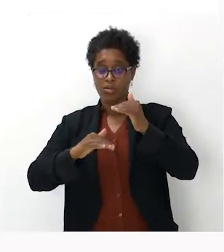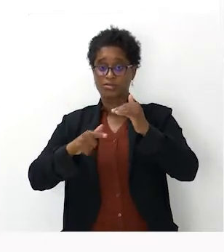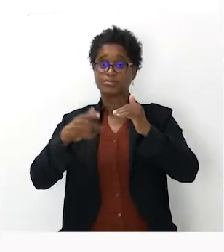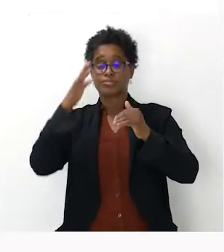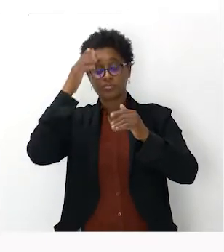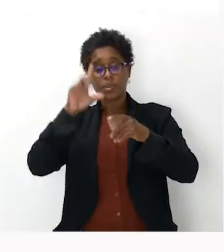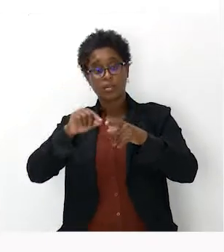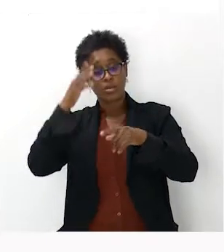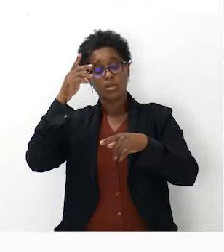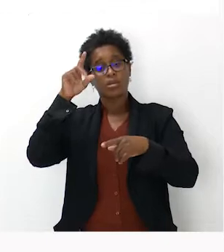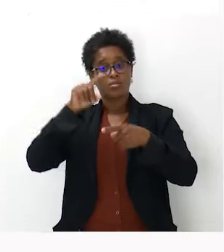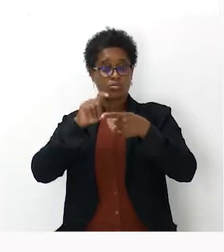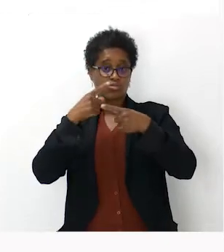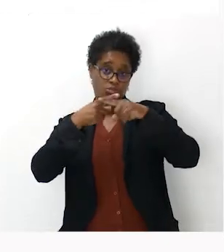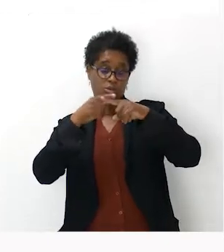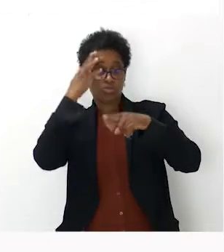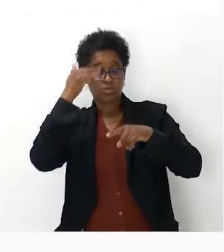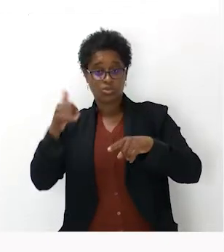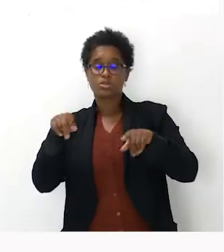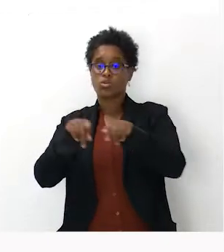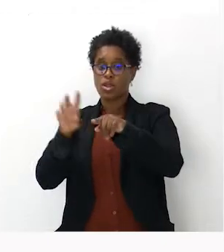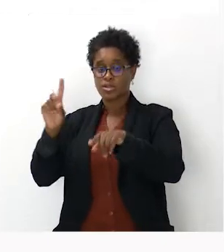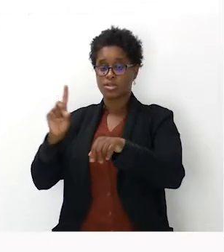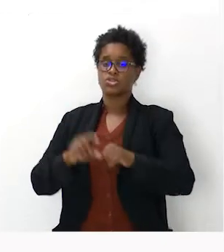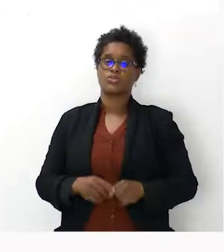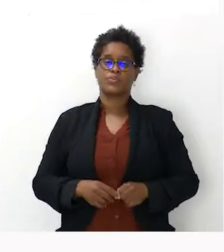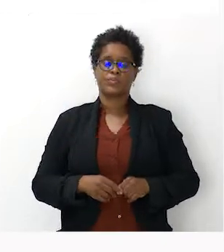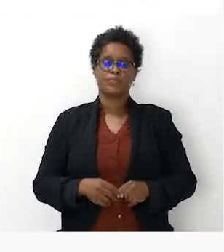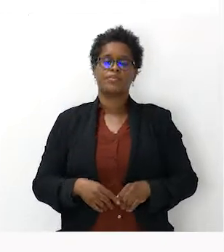pelo número 2, vamos obter 6.